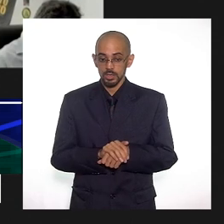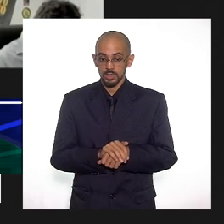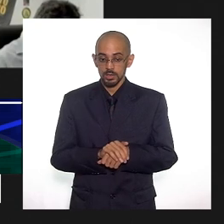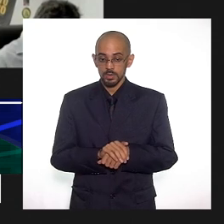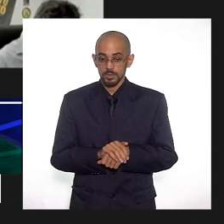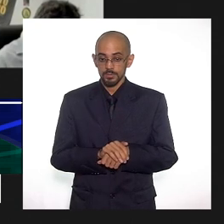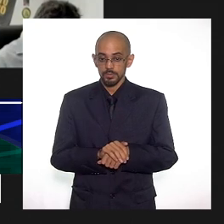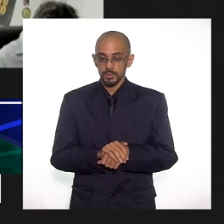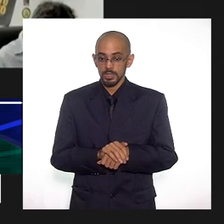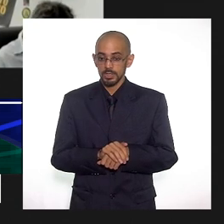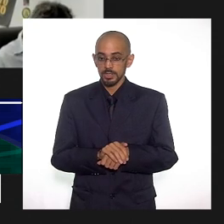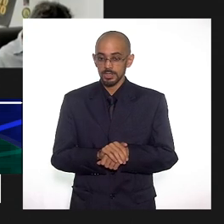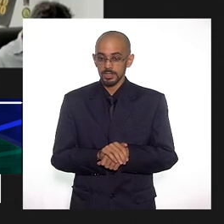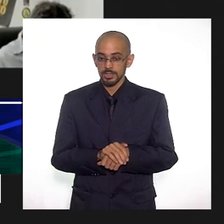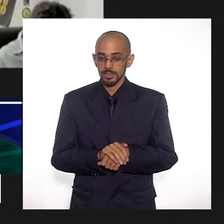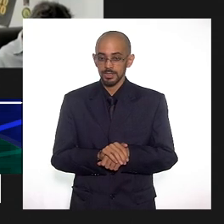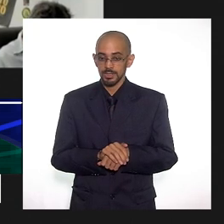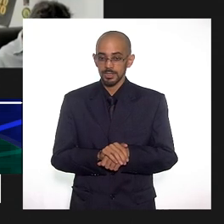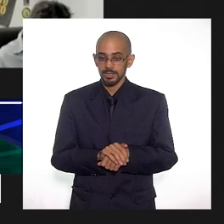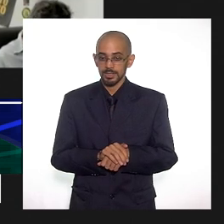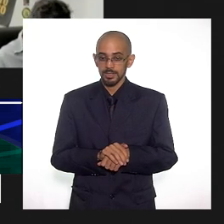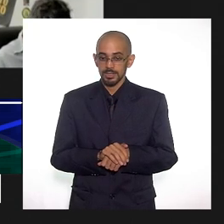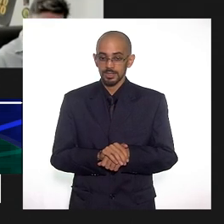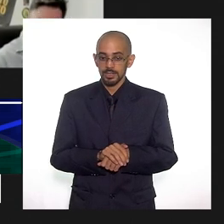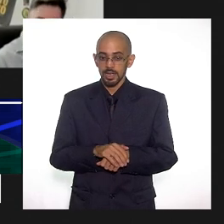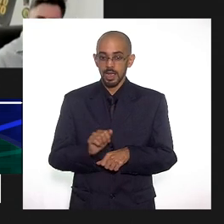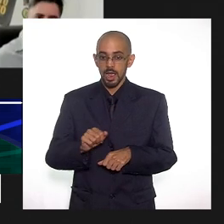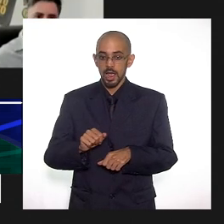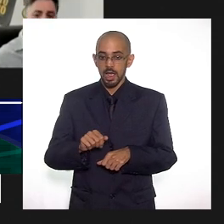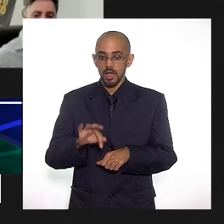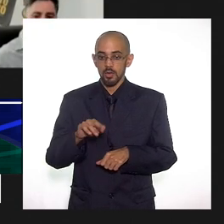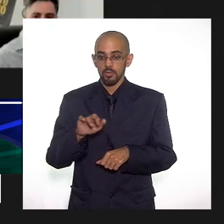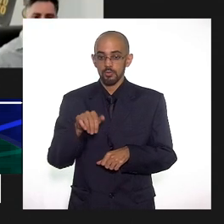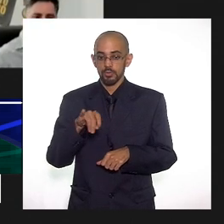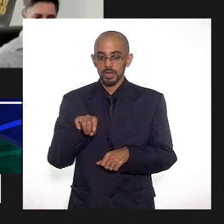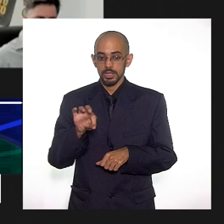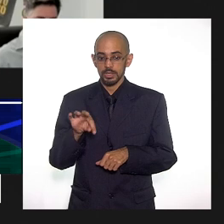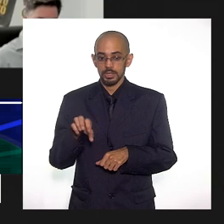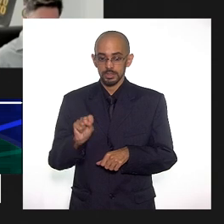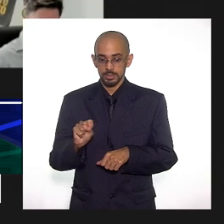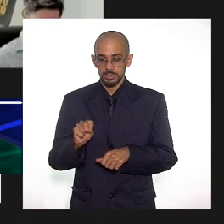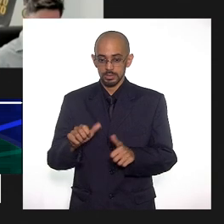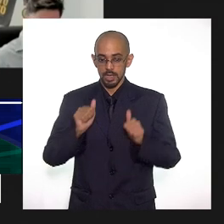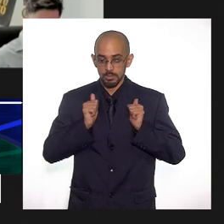ao... O Alexandre Freitas votou abstenção, né, Alexandre?